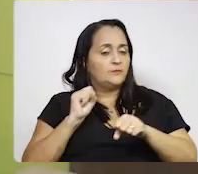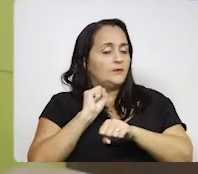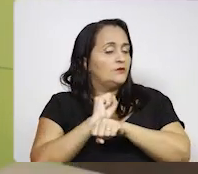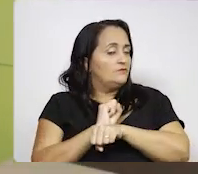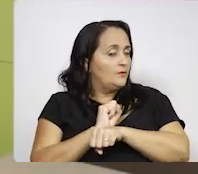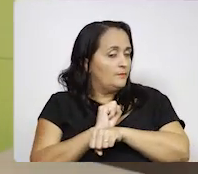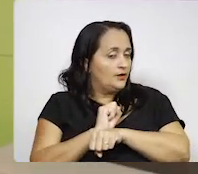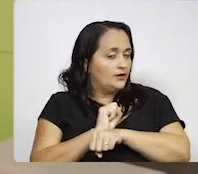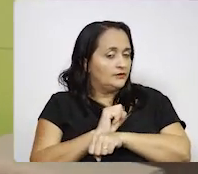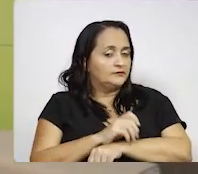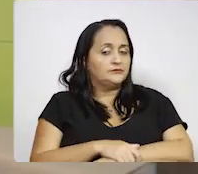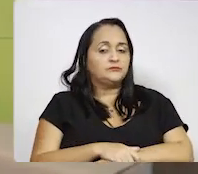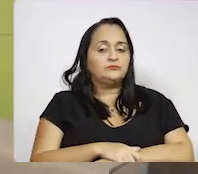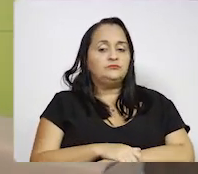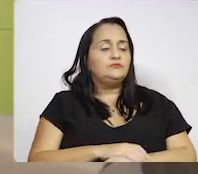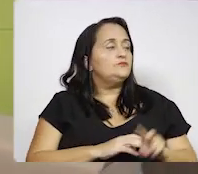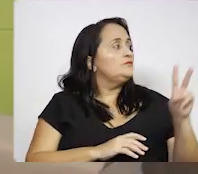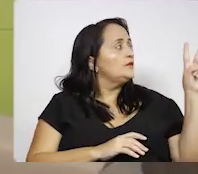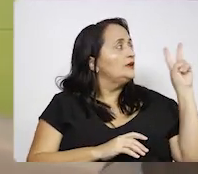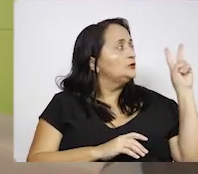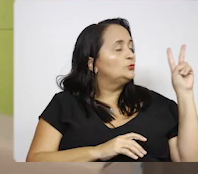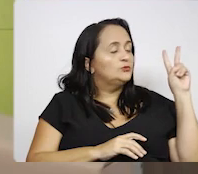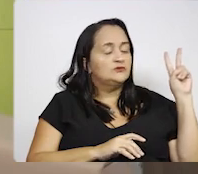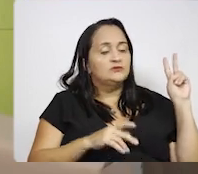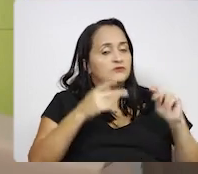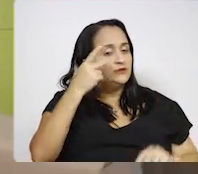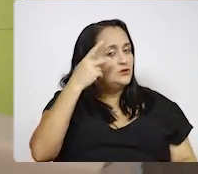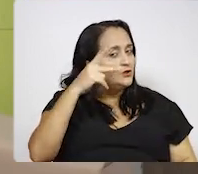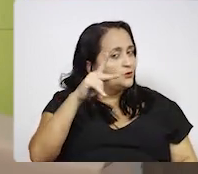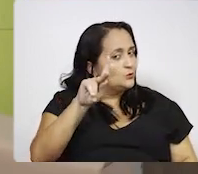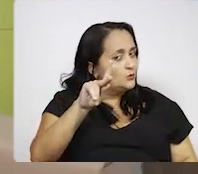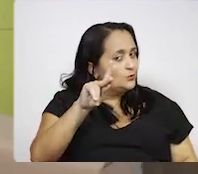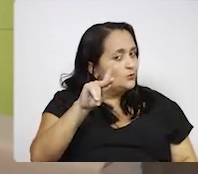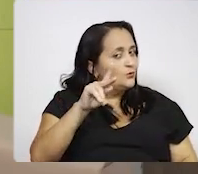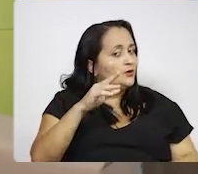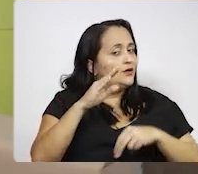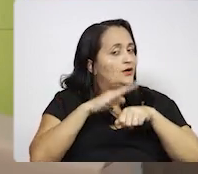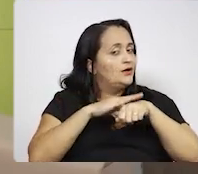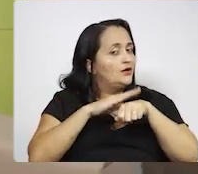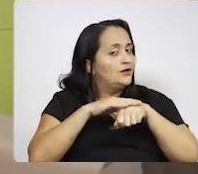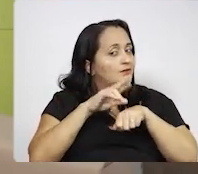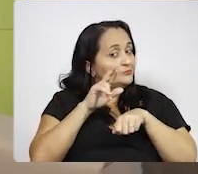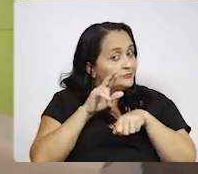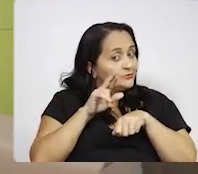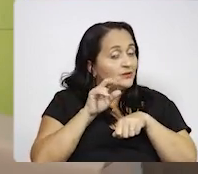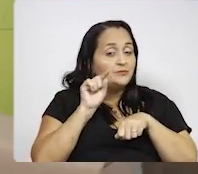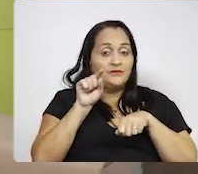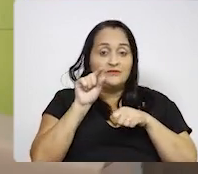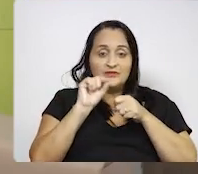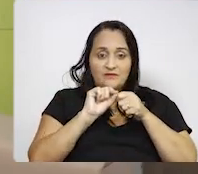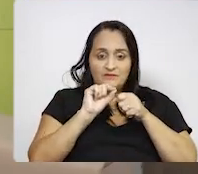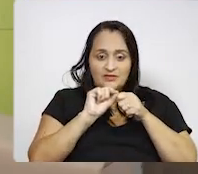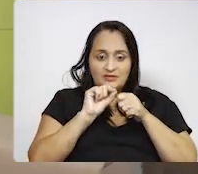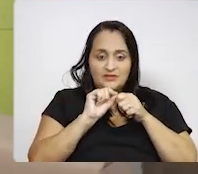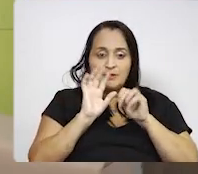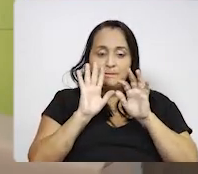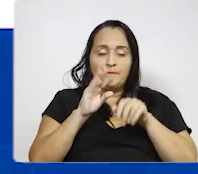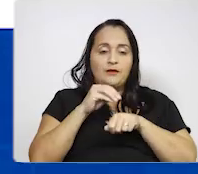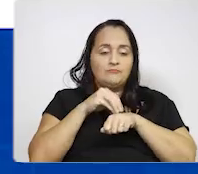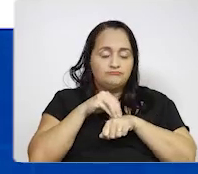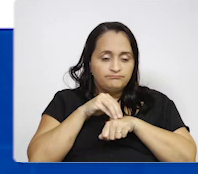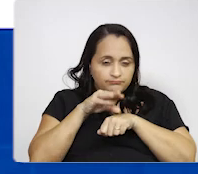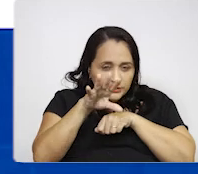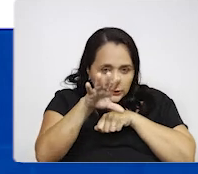Vou parar aqui. Essas duas outras eu vou deixar por sua conta, mas eu só quero reforçar a